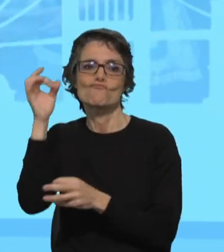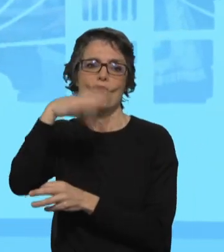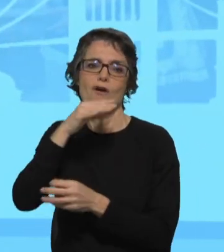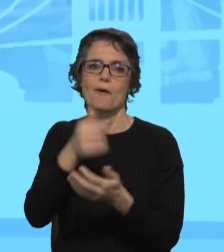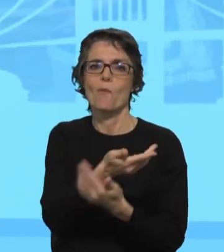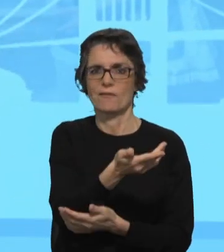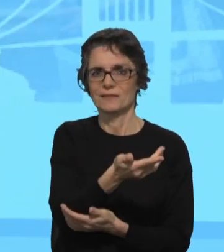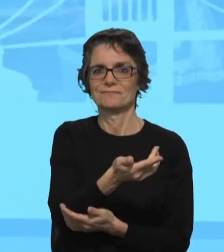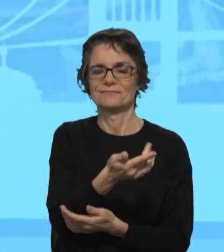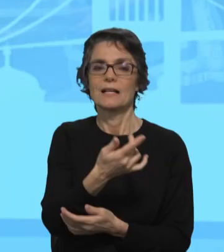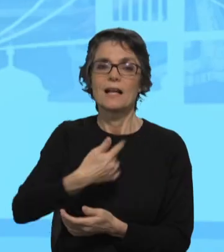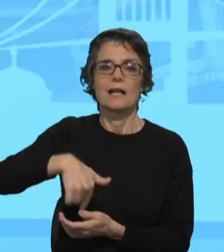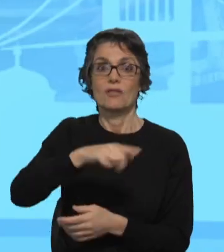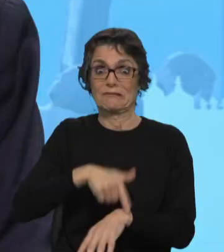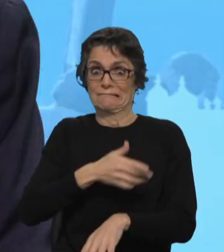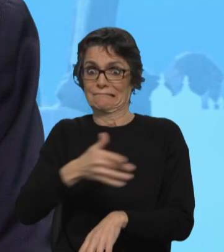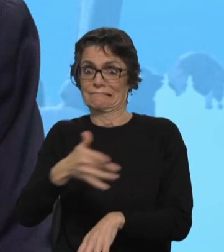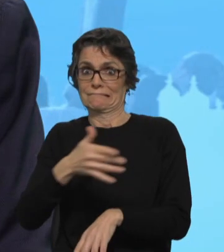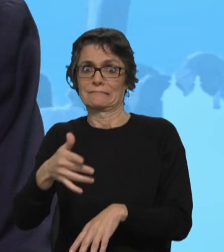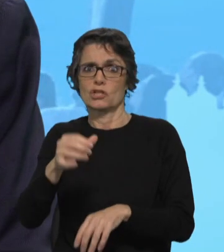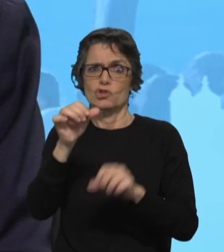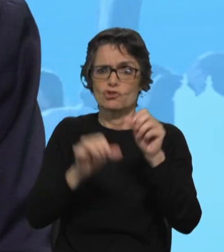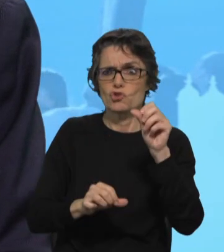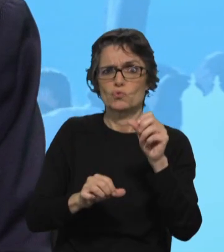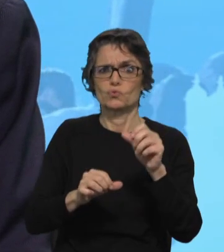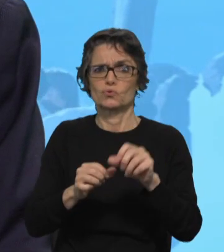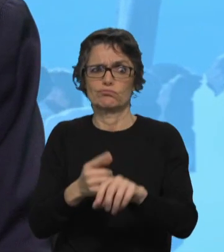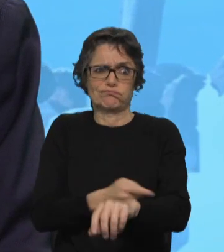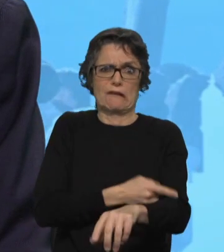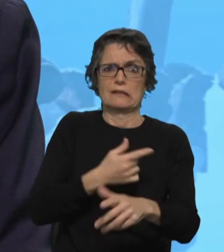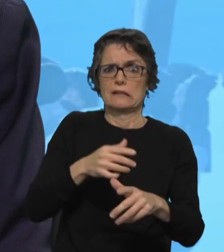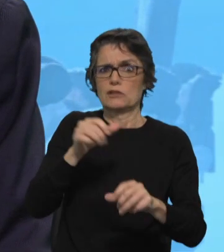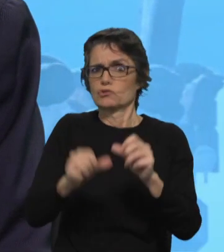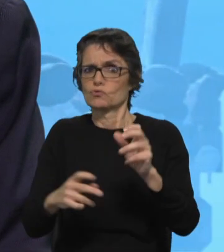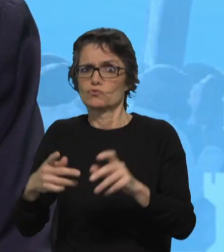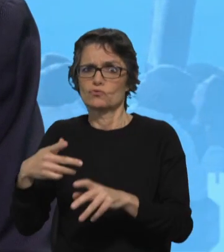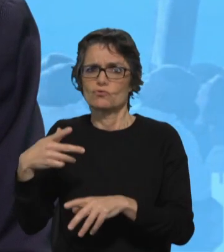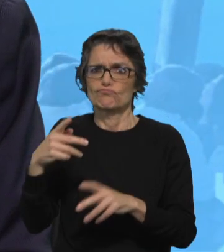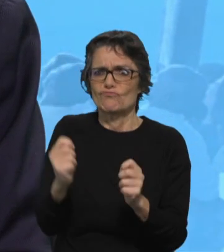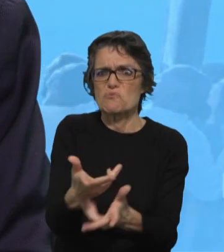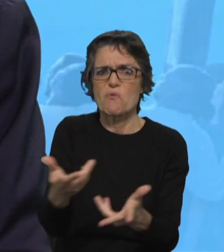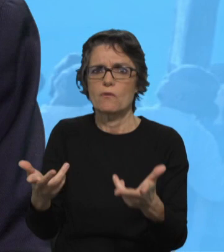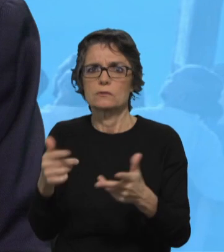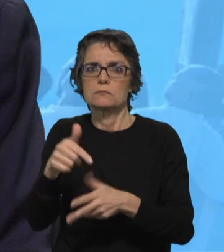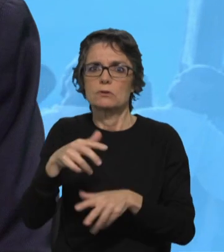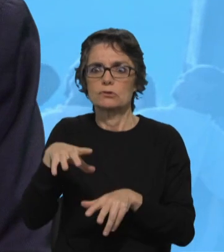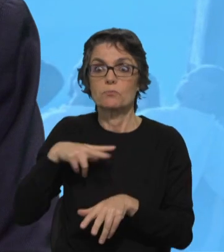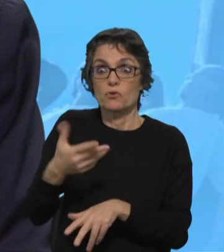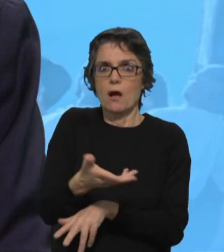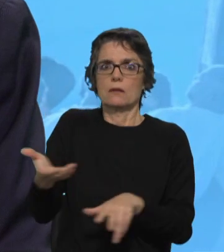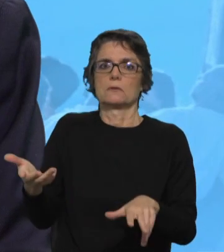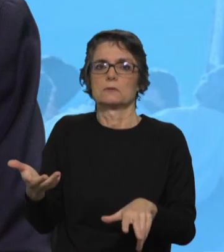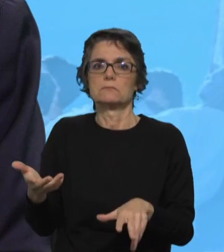de incertezas, de extremismos, de discursos polarizados também, neste contexto em que Portugal atravessa